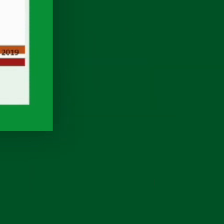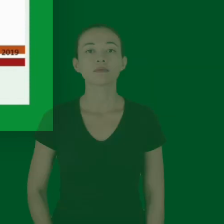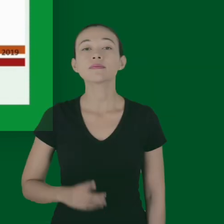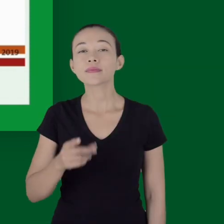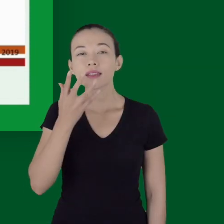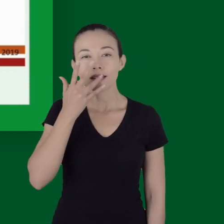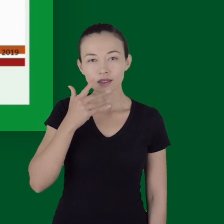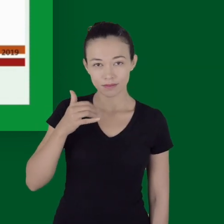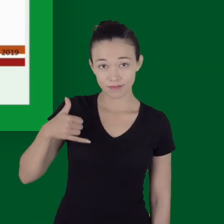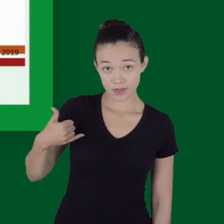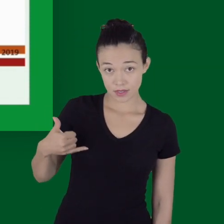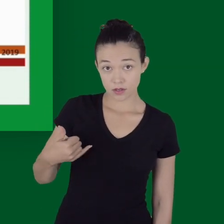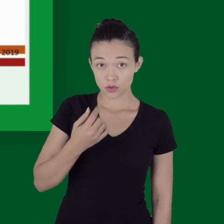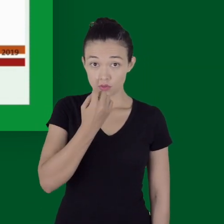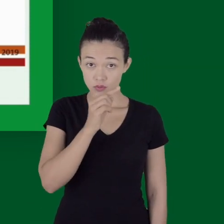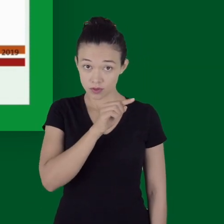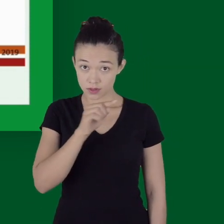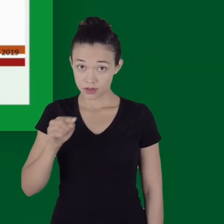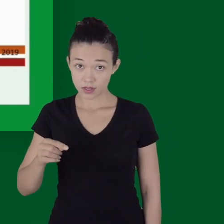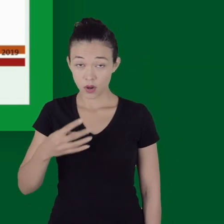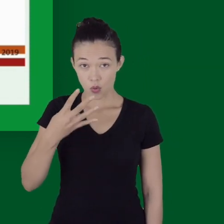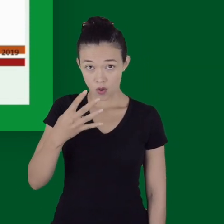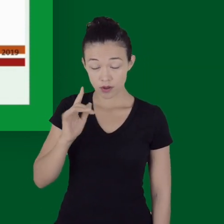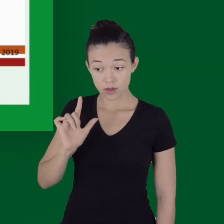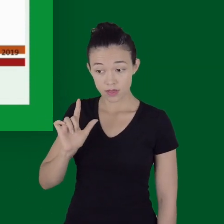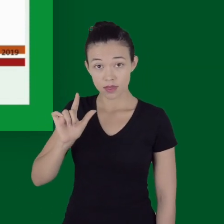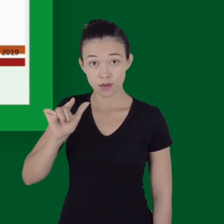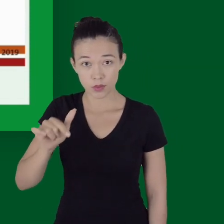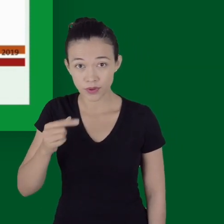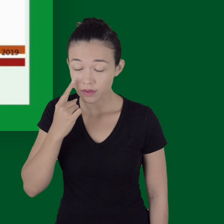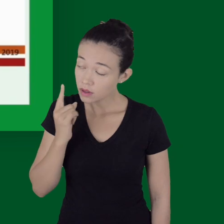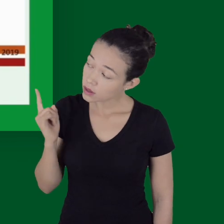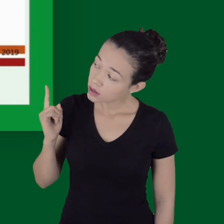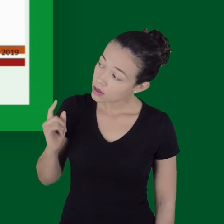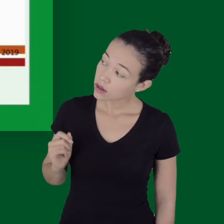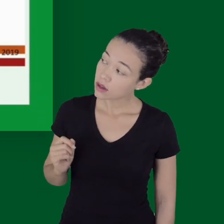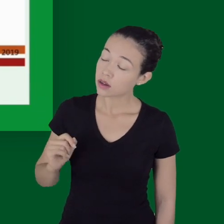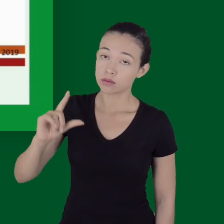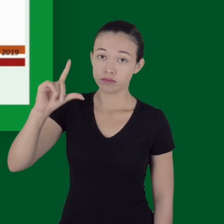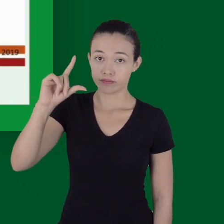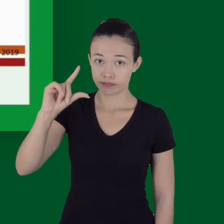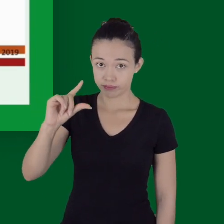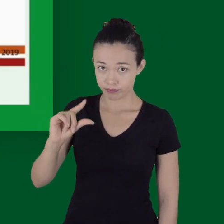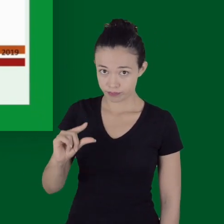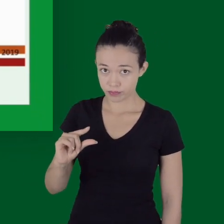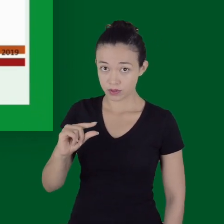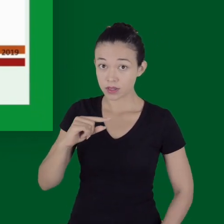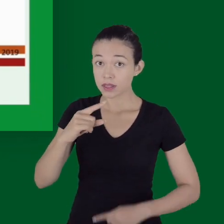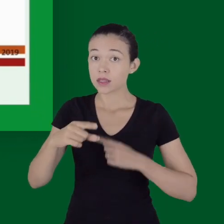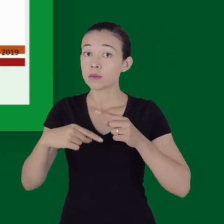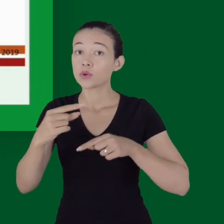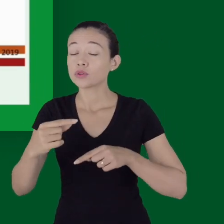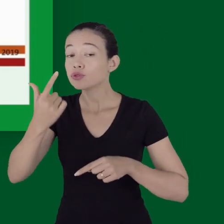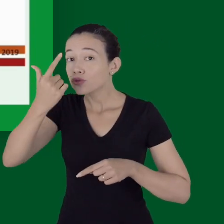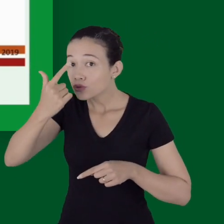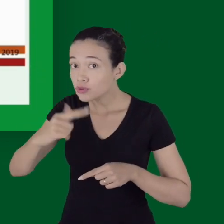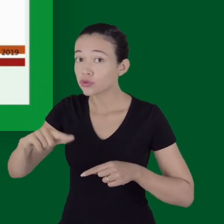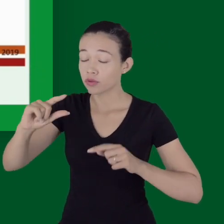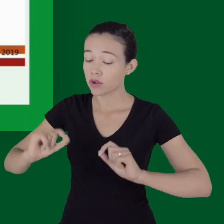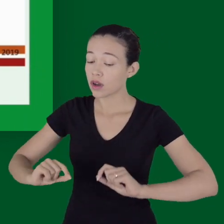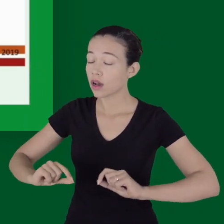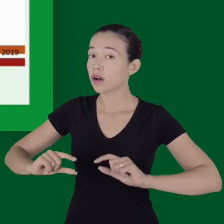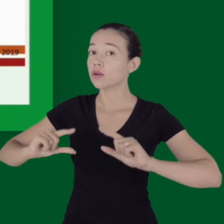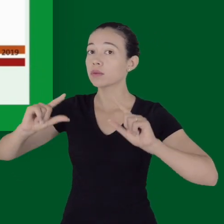né? Depois dessa faixa etária infantil, de 1 a 4 anos, a gente observa que o número de casos